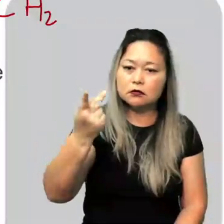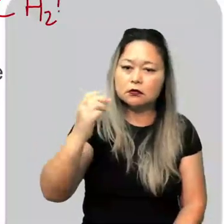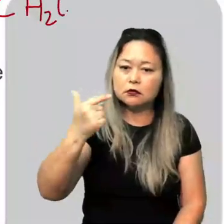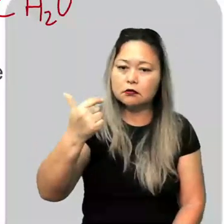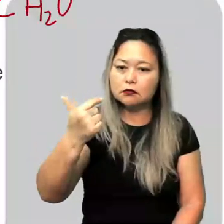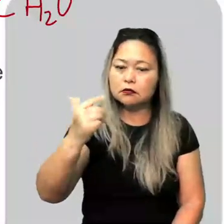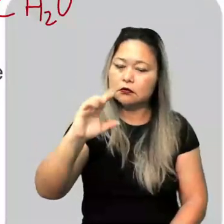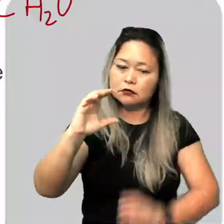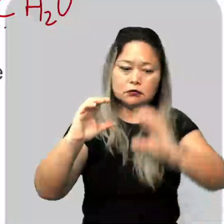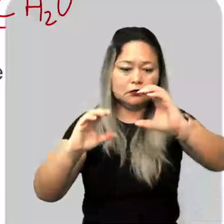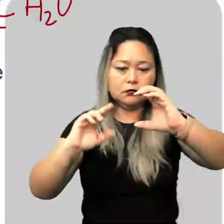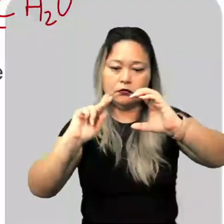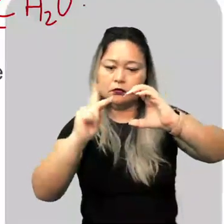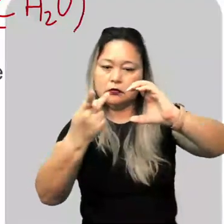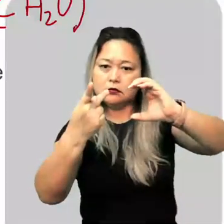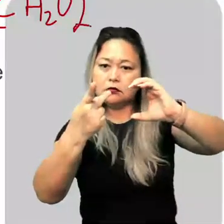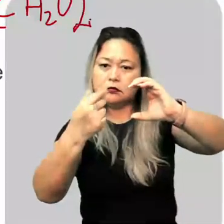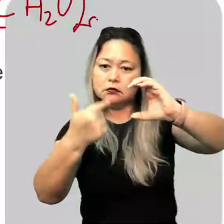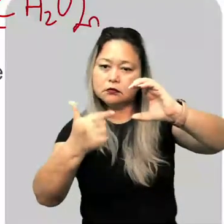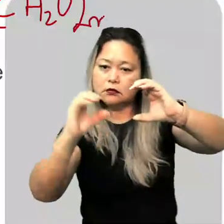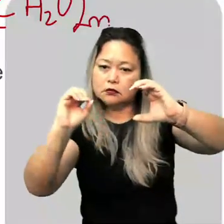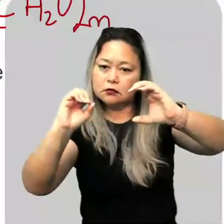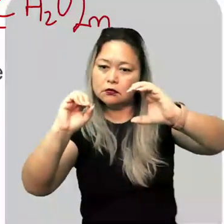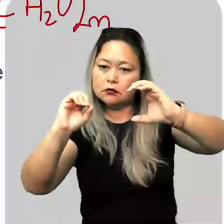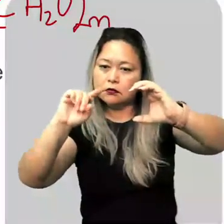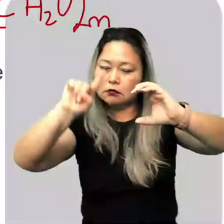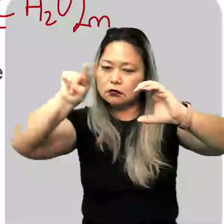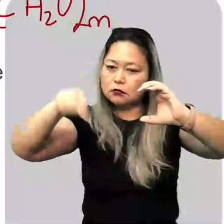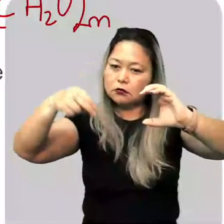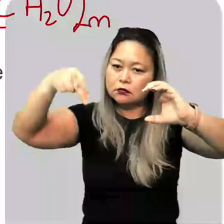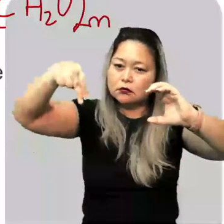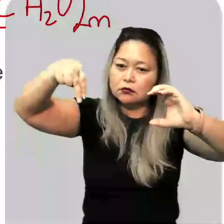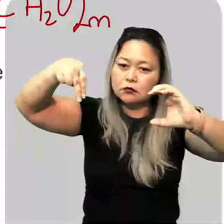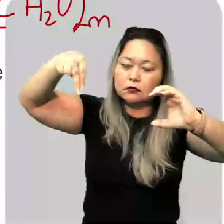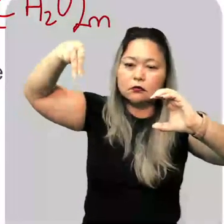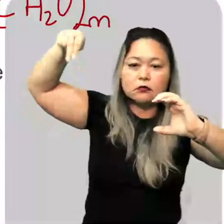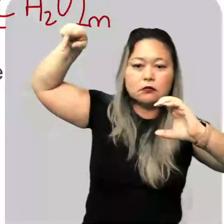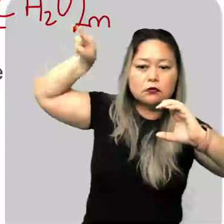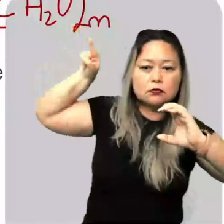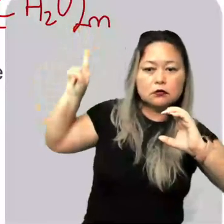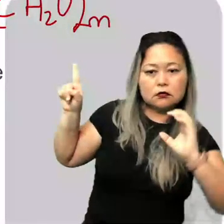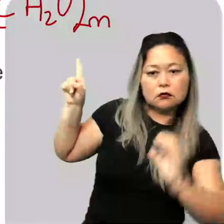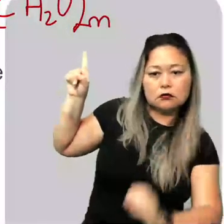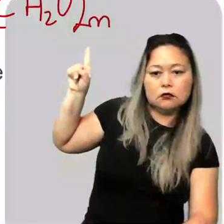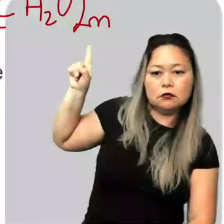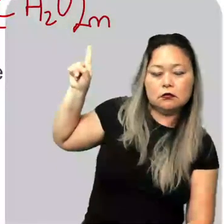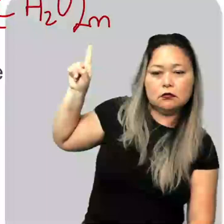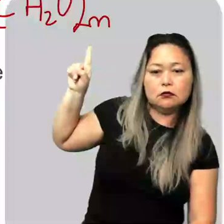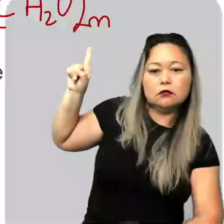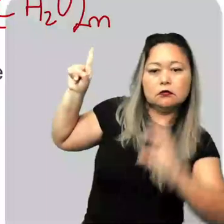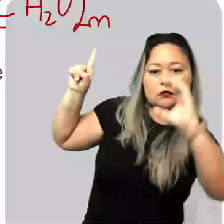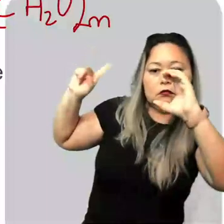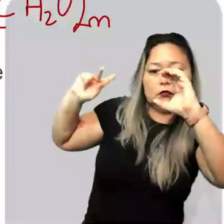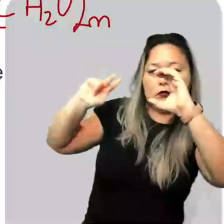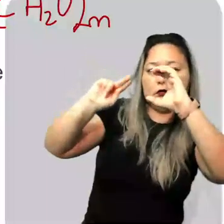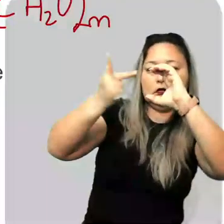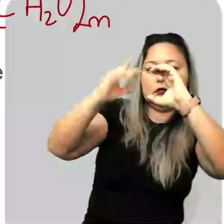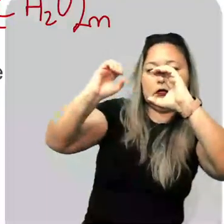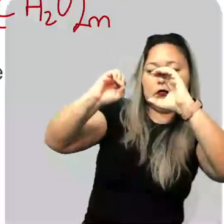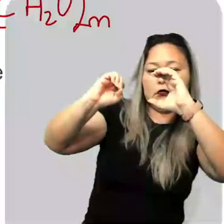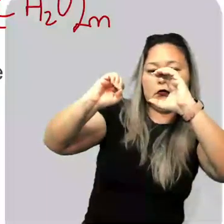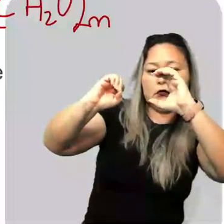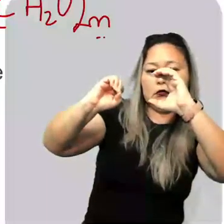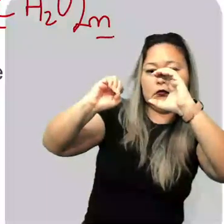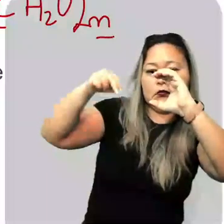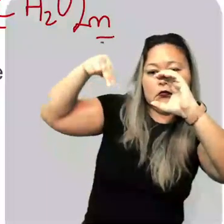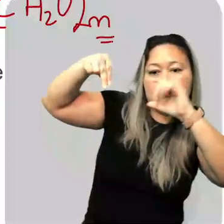composição, né? Aí você vai ter aqui. Aí, no caso, se o carbono, hidrogênio e oxigênio, aí você tem